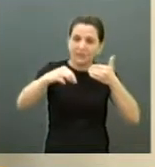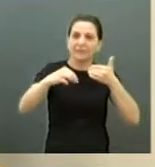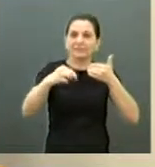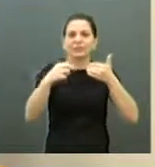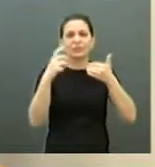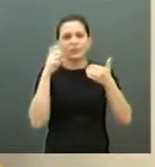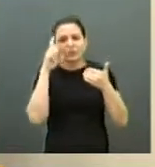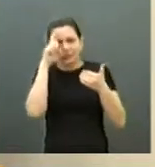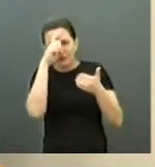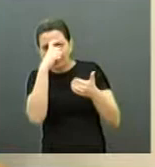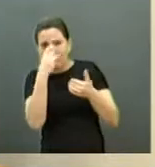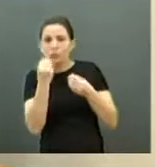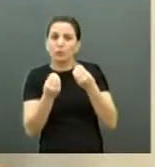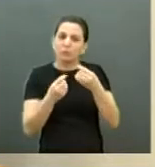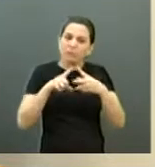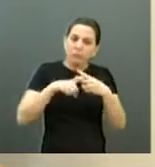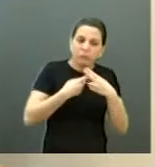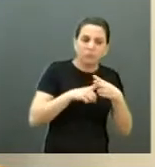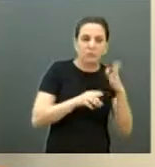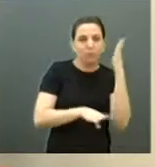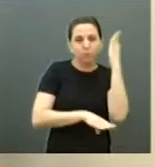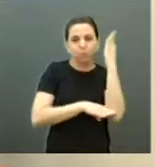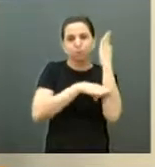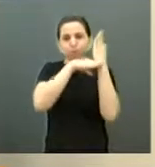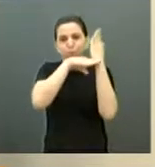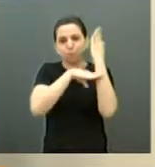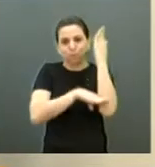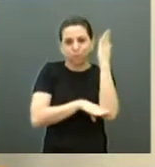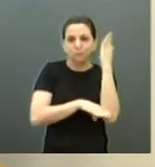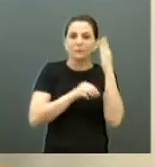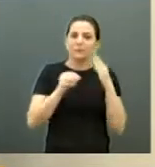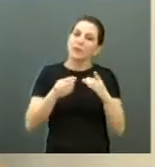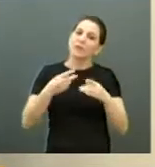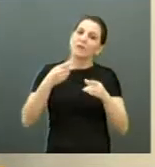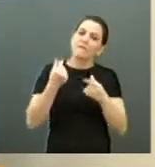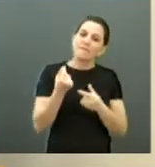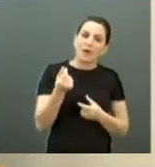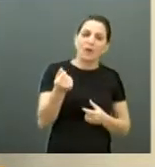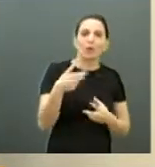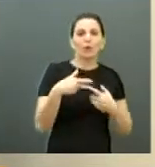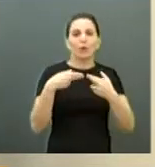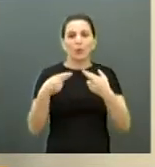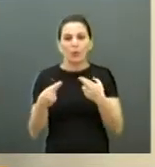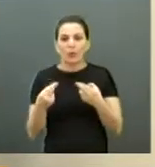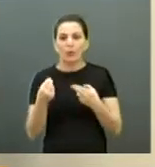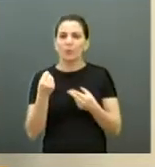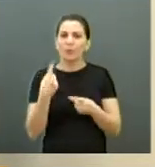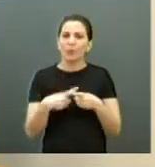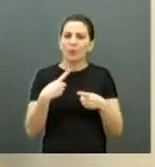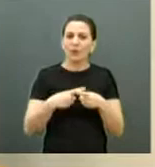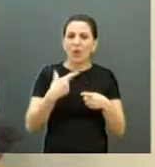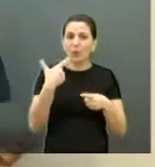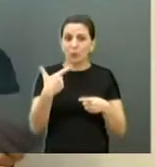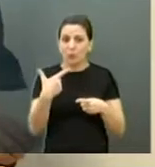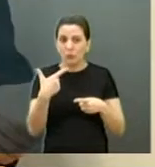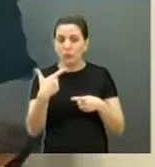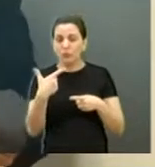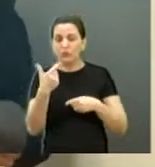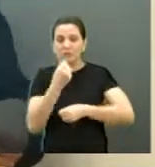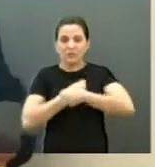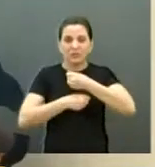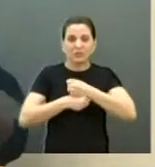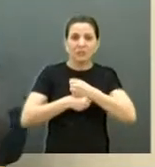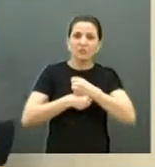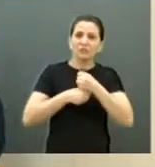previsão de consertar esse elevador se há uma estimativa de custos e porque faz mais de dois anos que isso até agora não foi